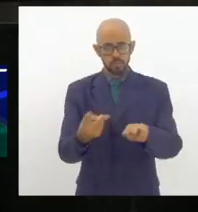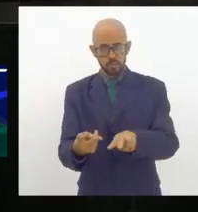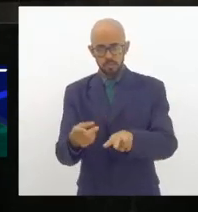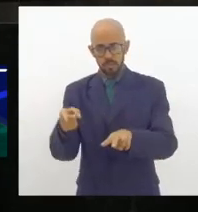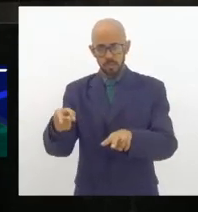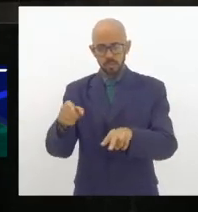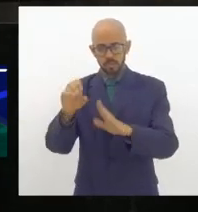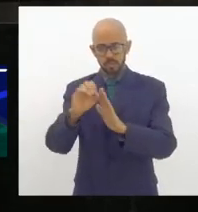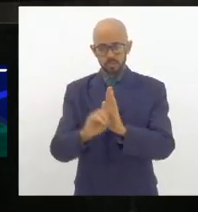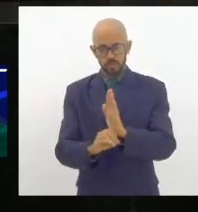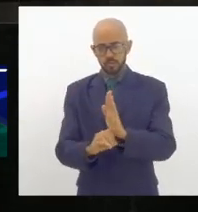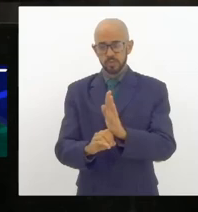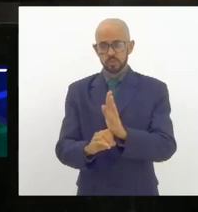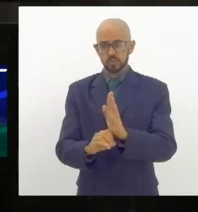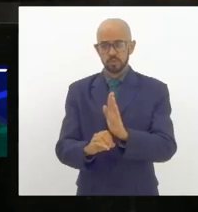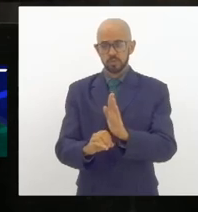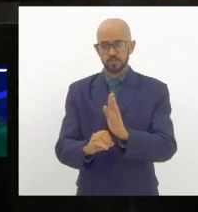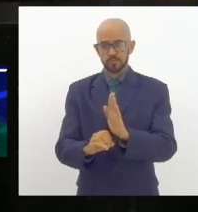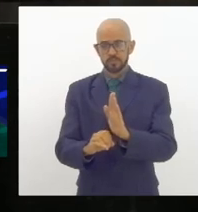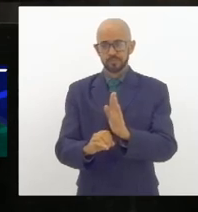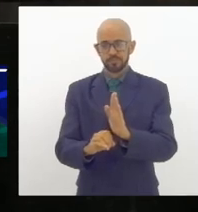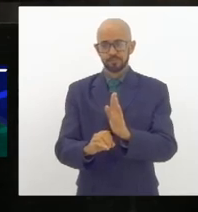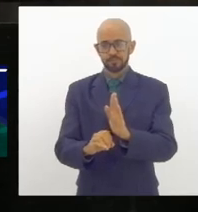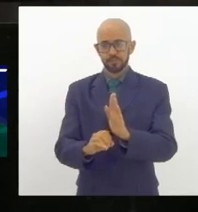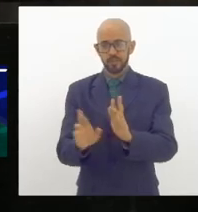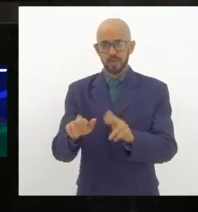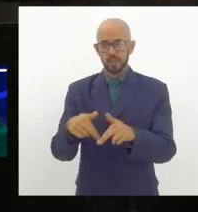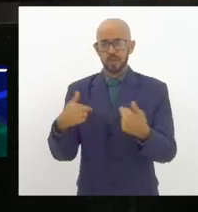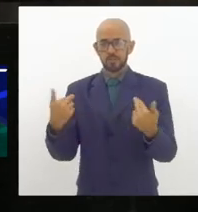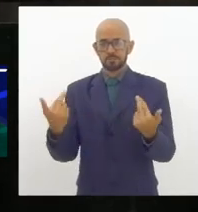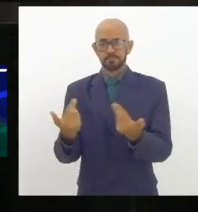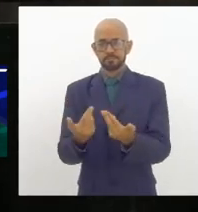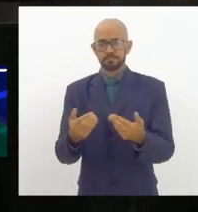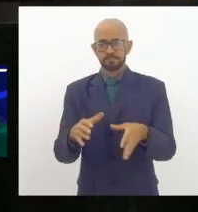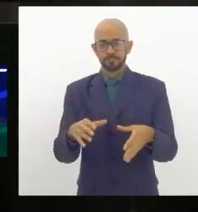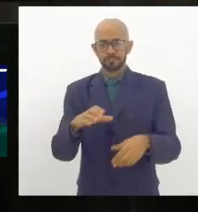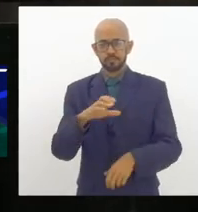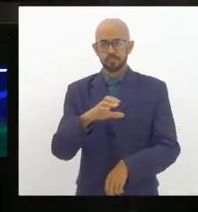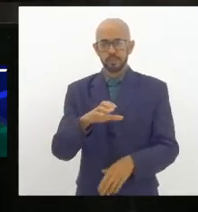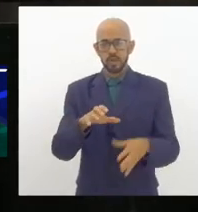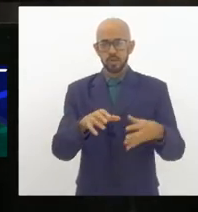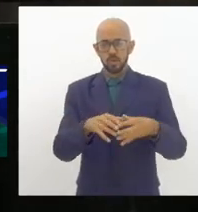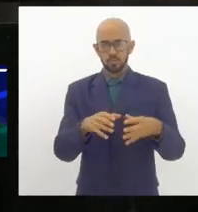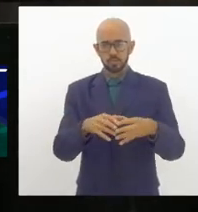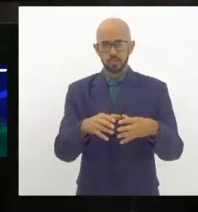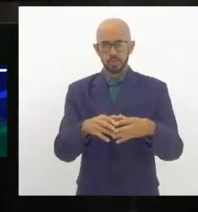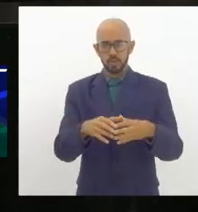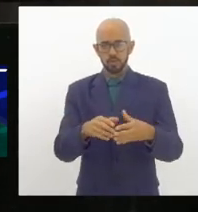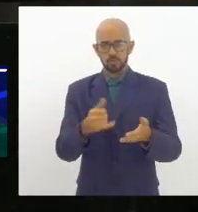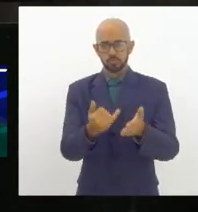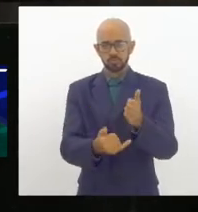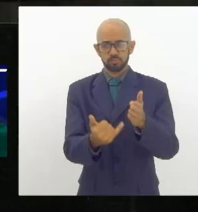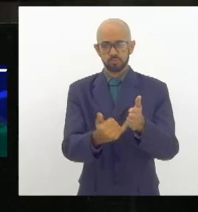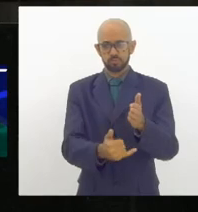desse seu ofício em reunião da comissão de tributação